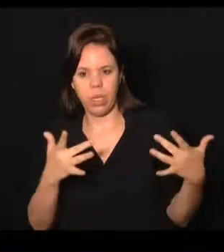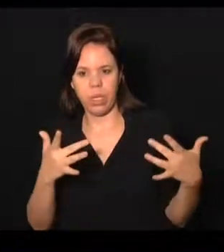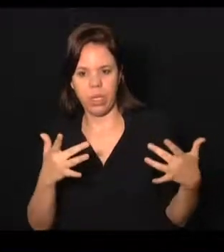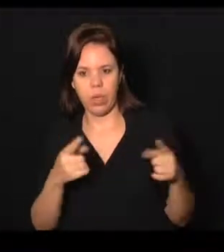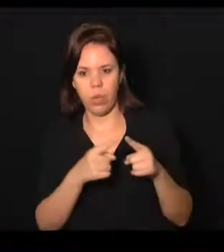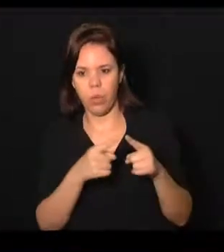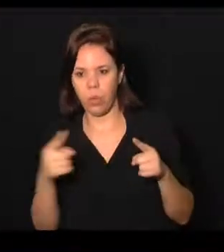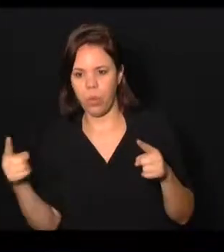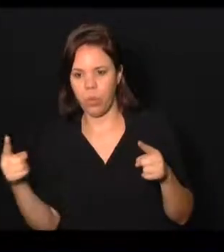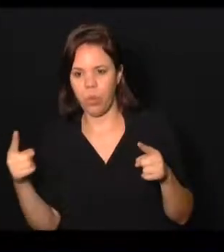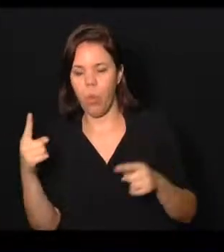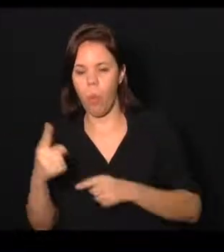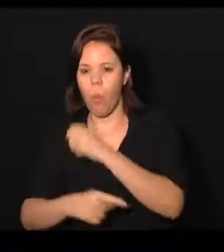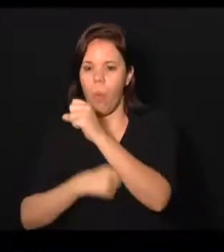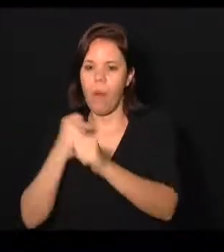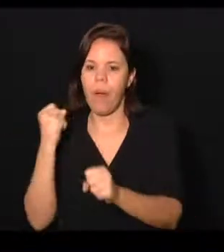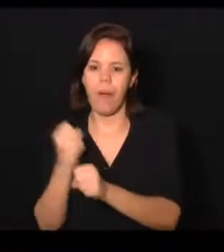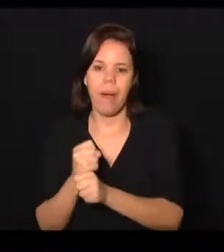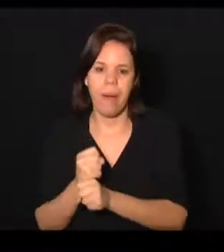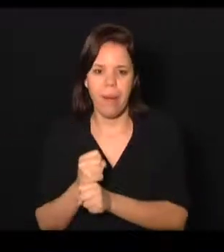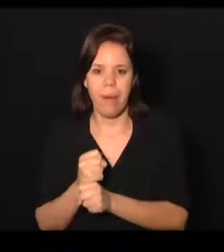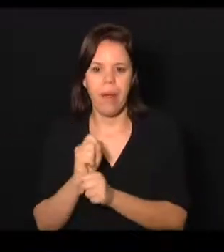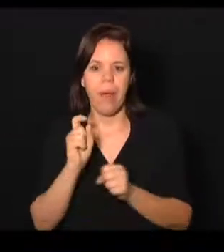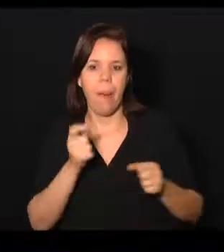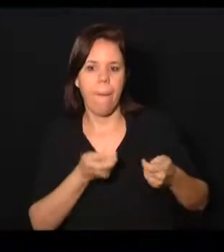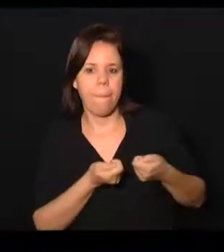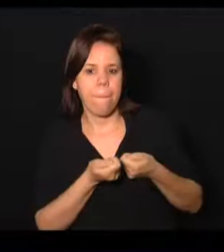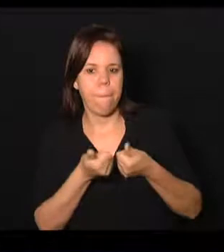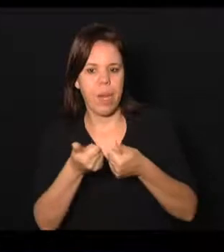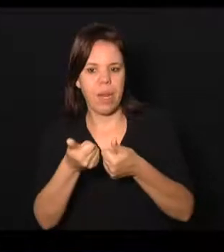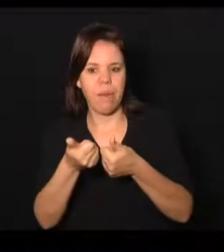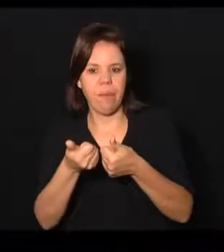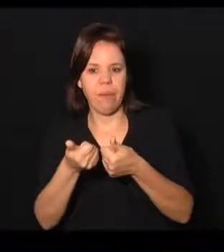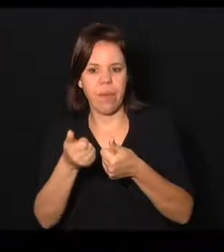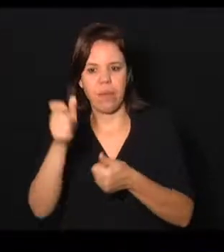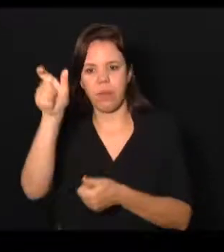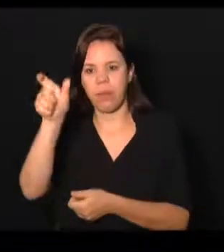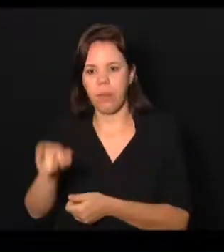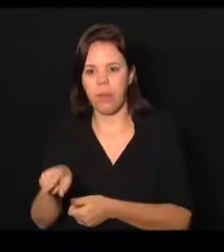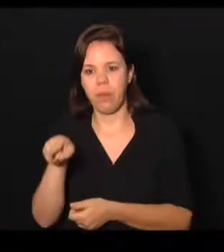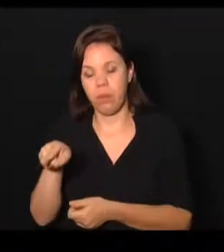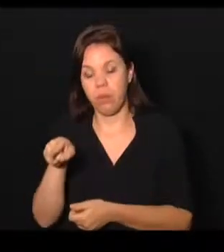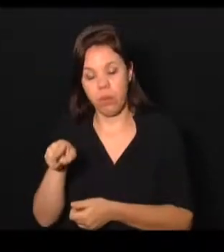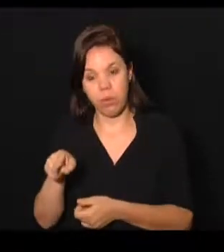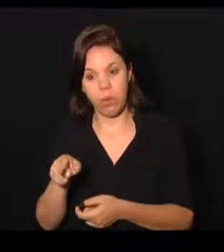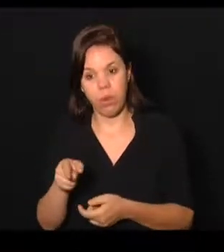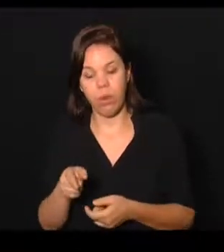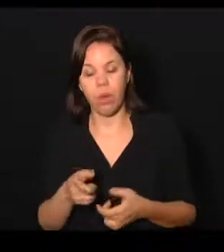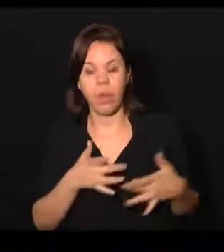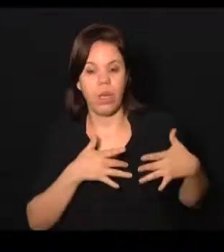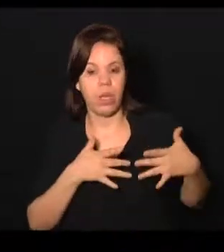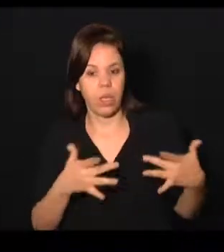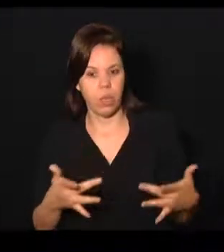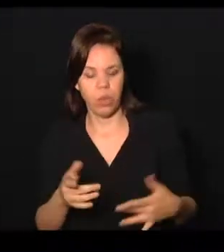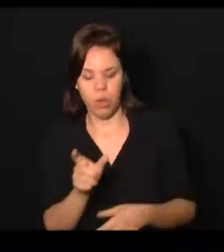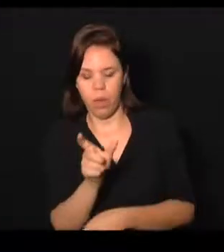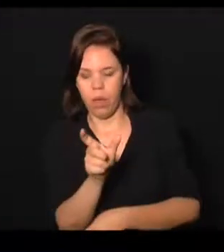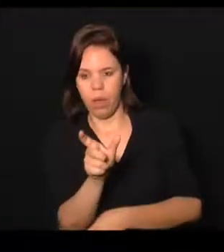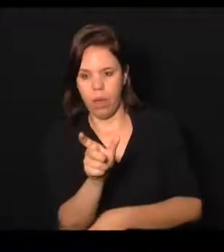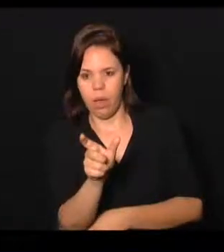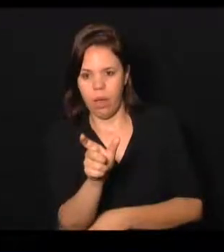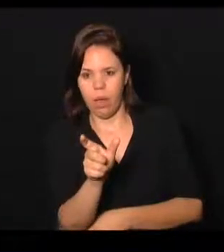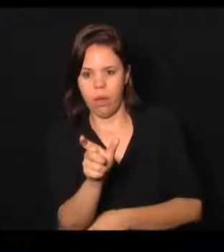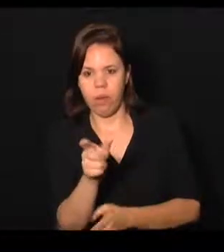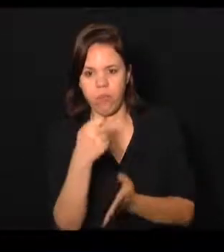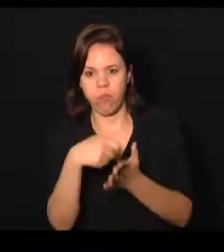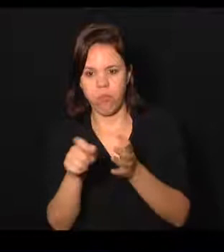período de 12 meses. O benefício ele será concedido por meio de uma carteirinha feita por